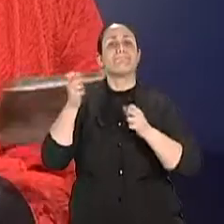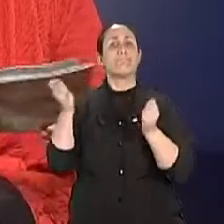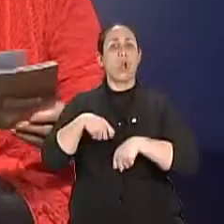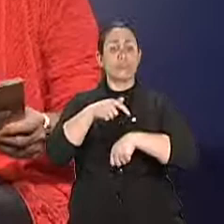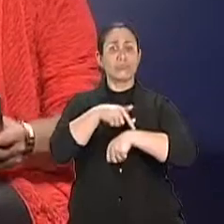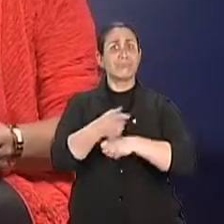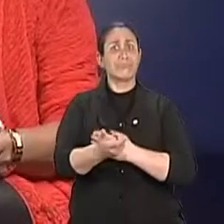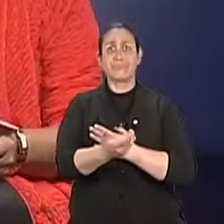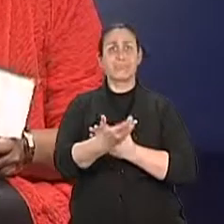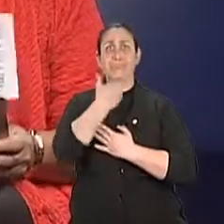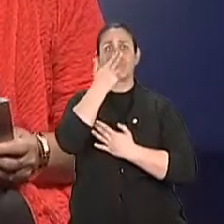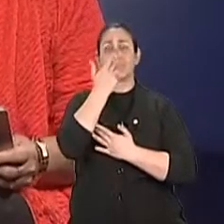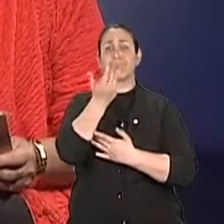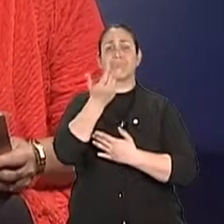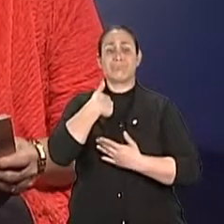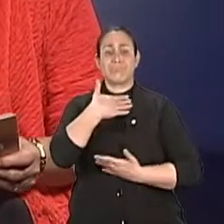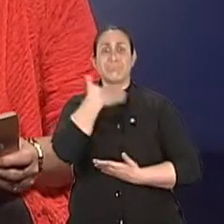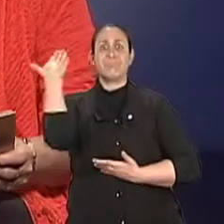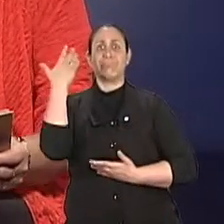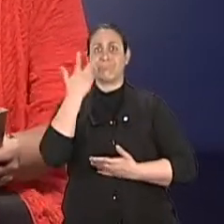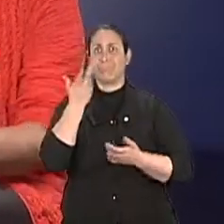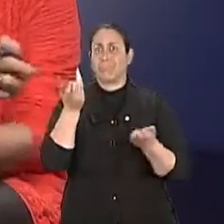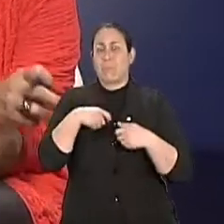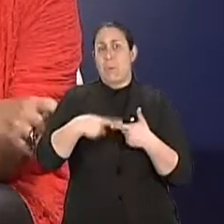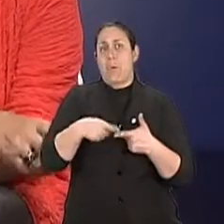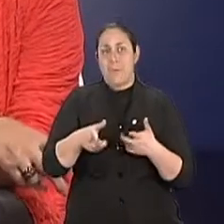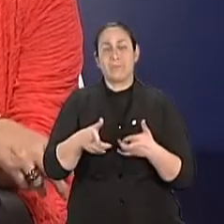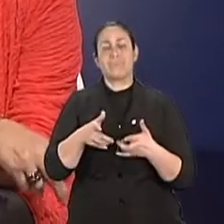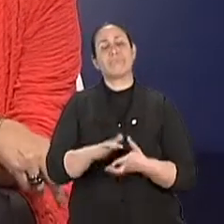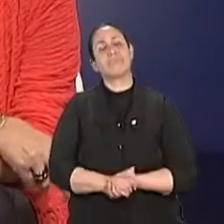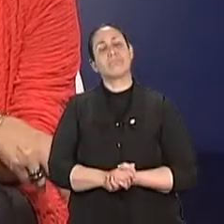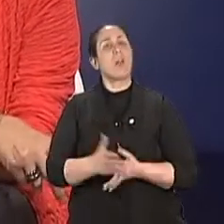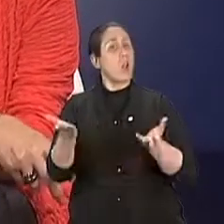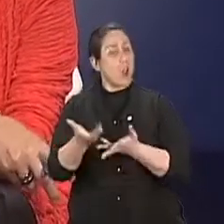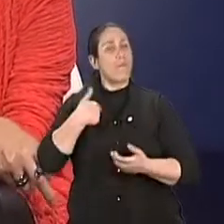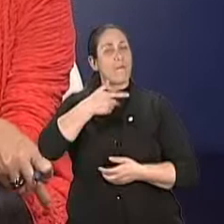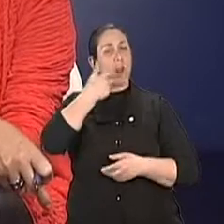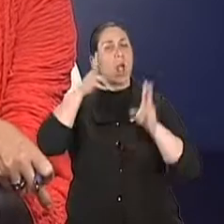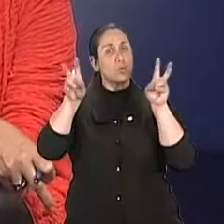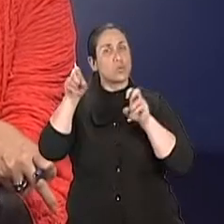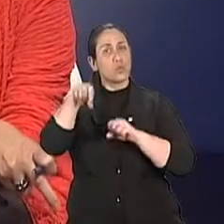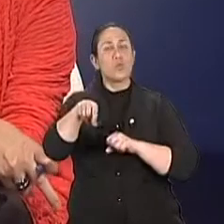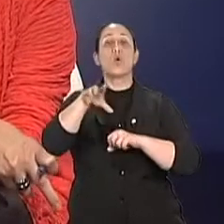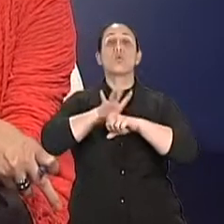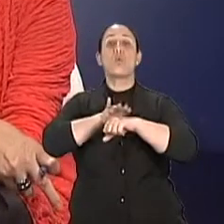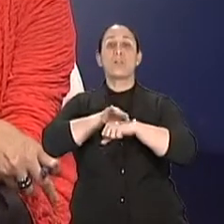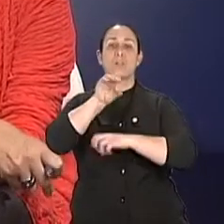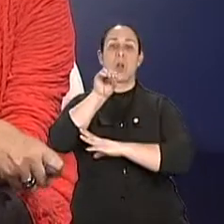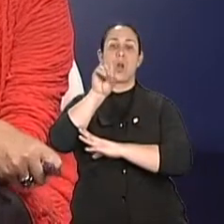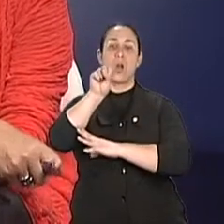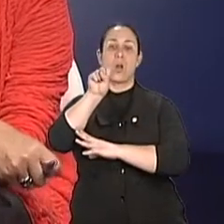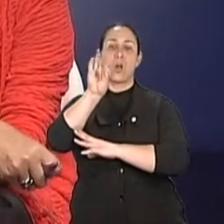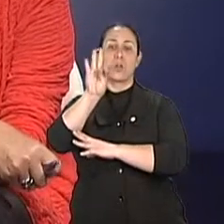fatal. Pois é, e a partir disso, então, é que eu vou falar agora sobre osteoporose com o doutor,